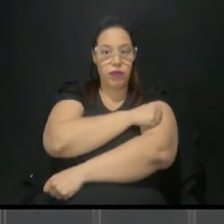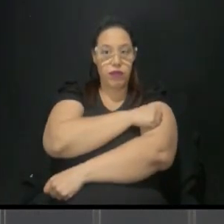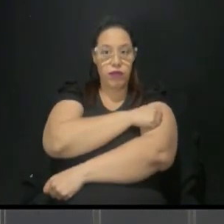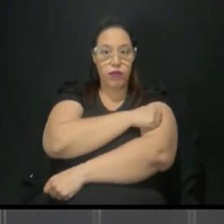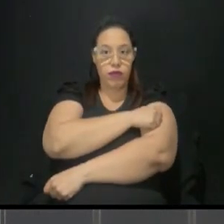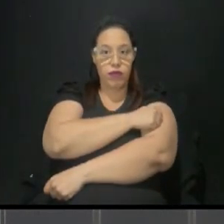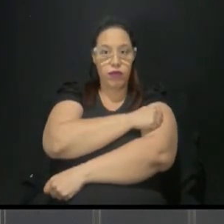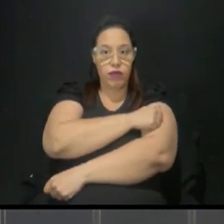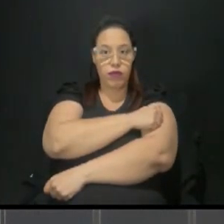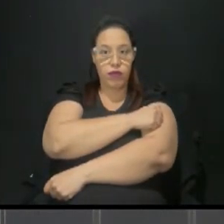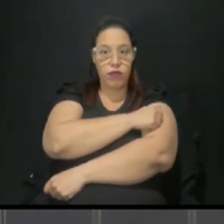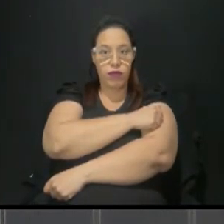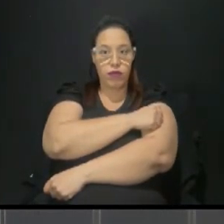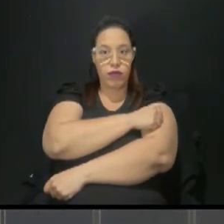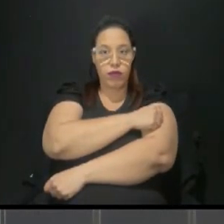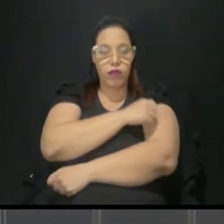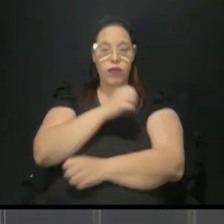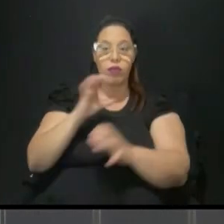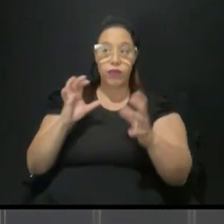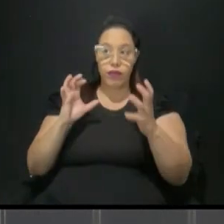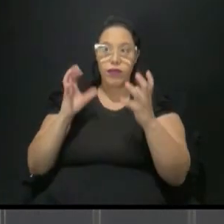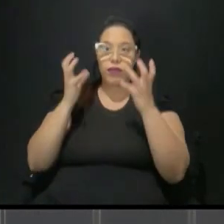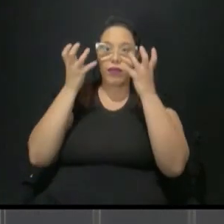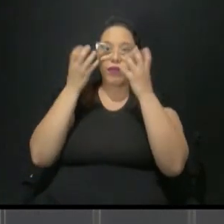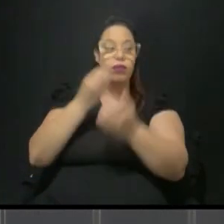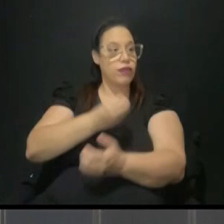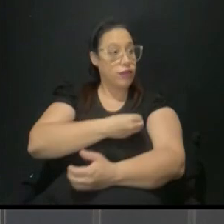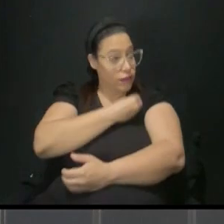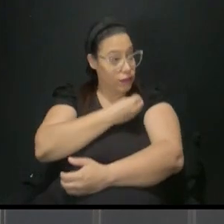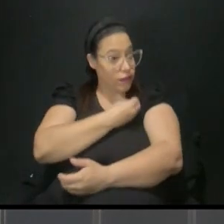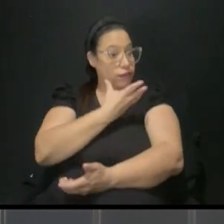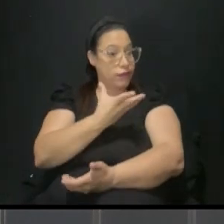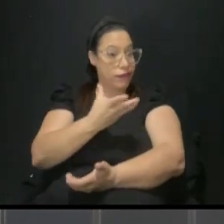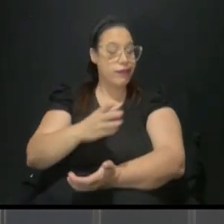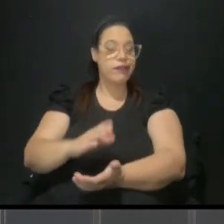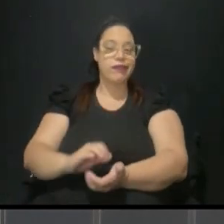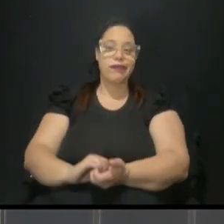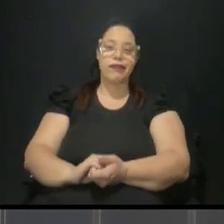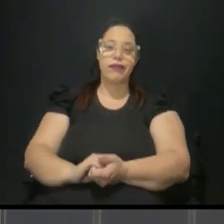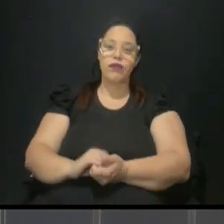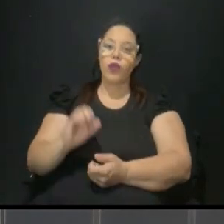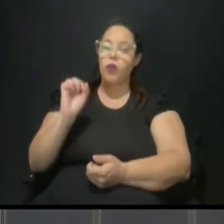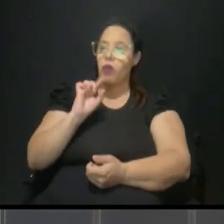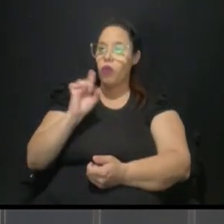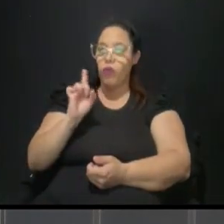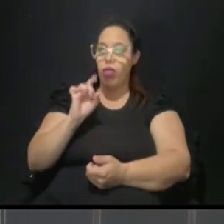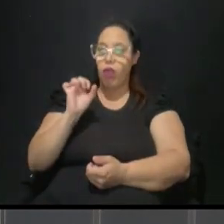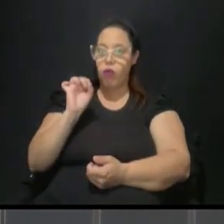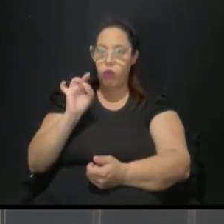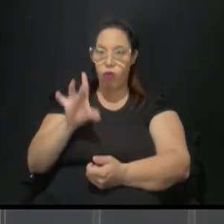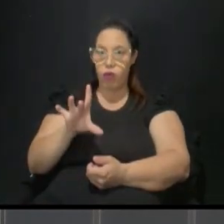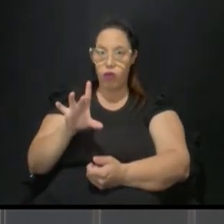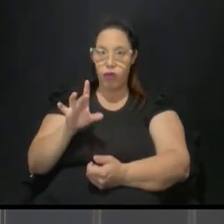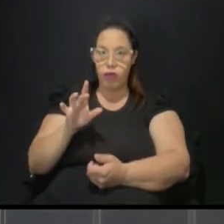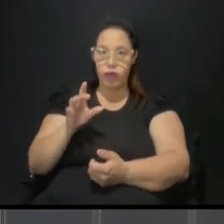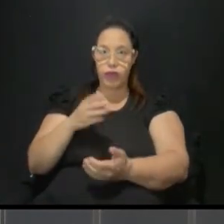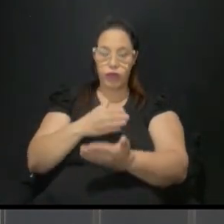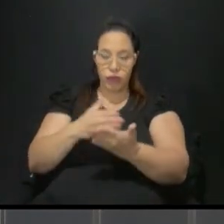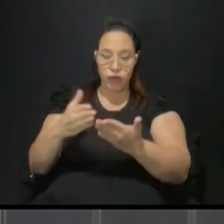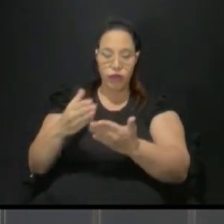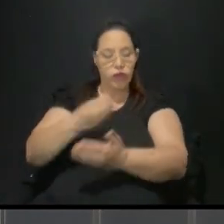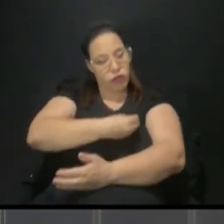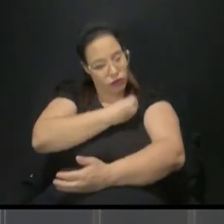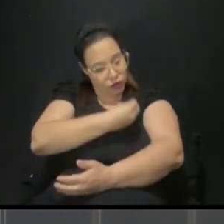desse festival, dessa vivência, né? Então não só como participantes da vivência em si do